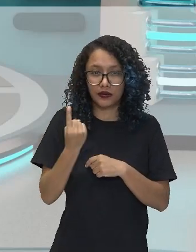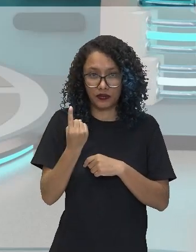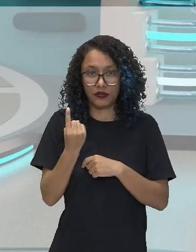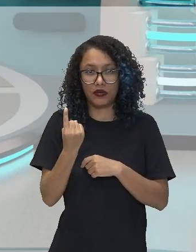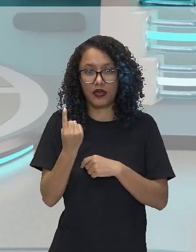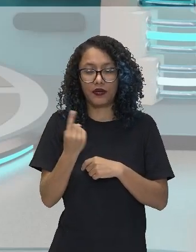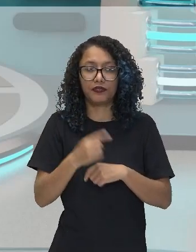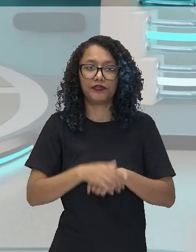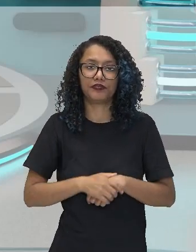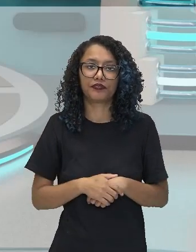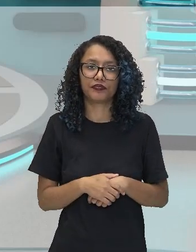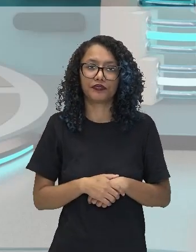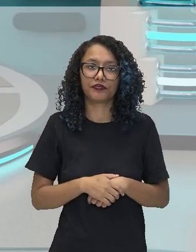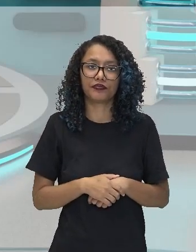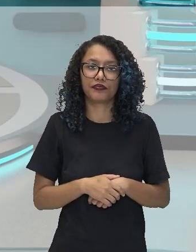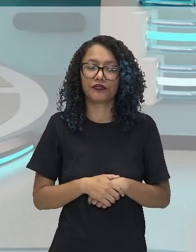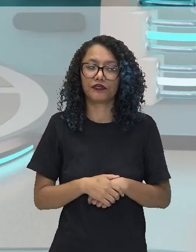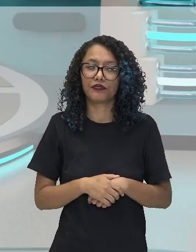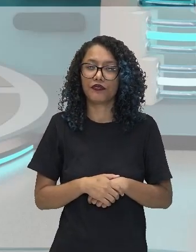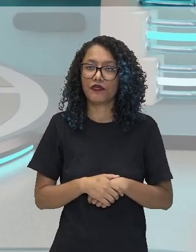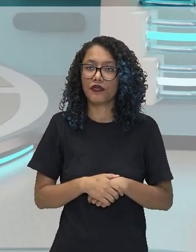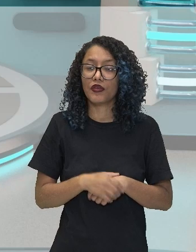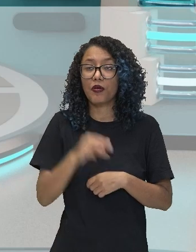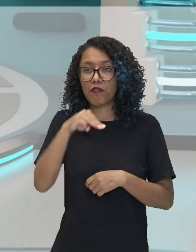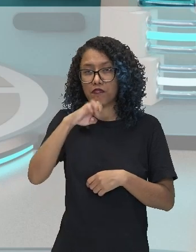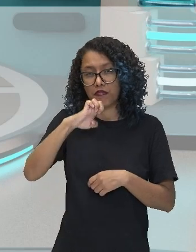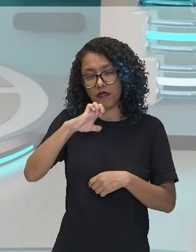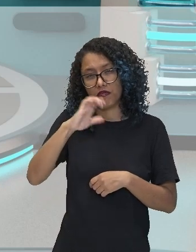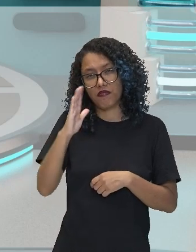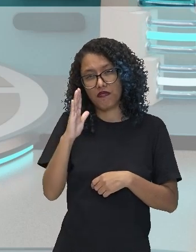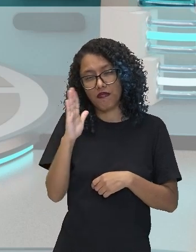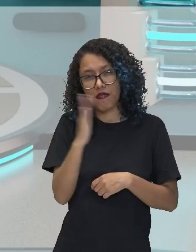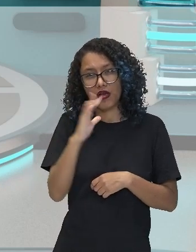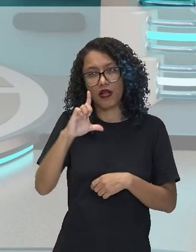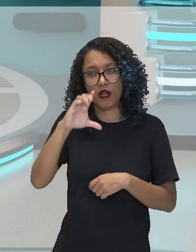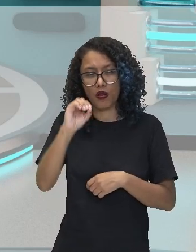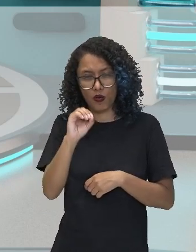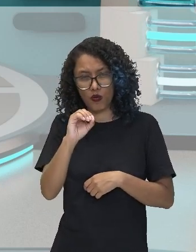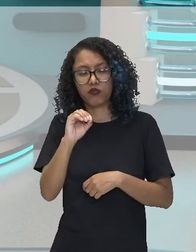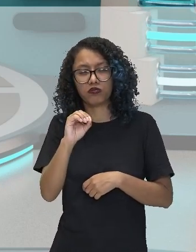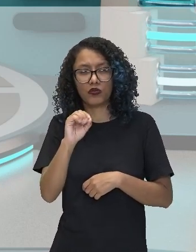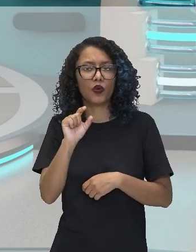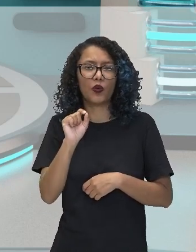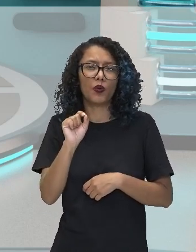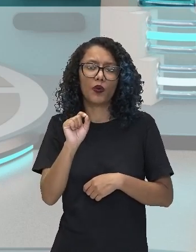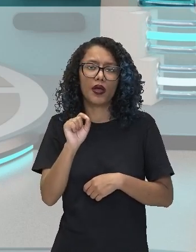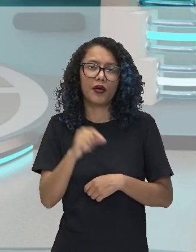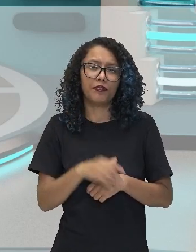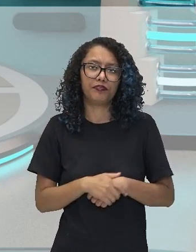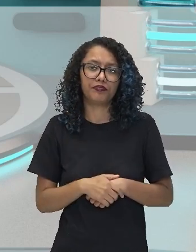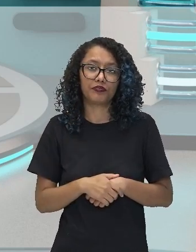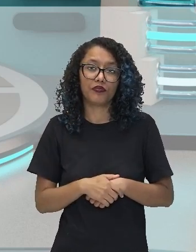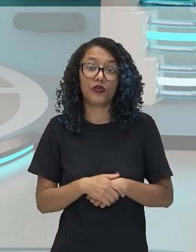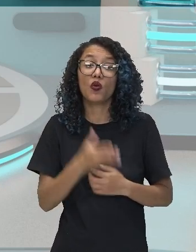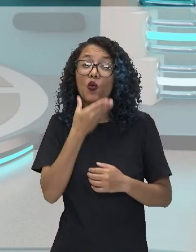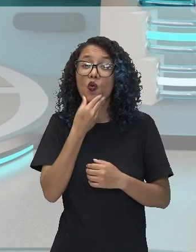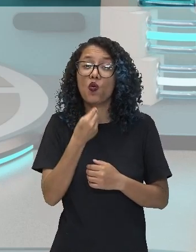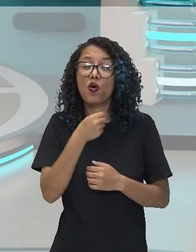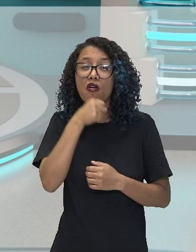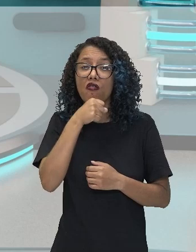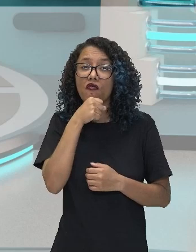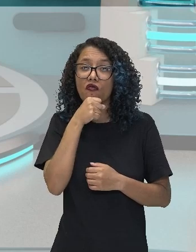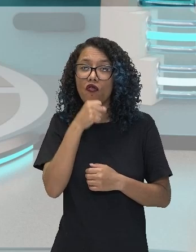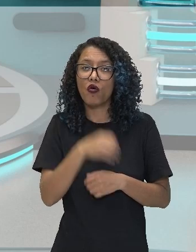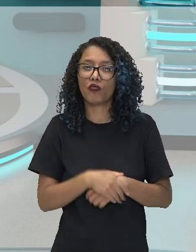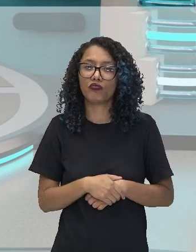lo dio un consejo mi abuelito. Quer dizer, o avô, ele deu alguma coisa, mas